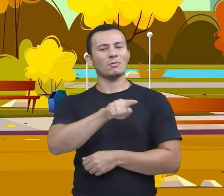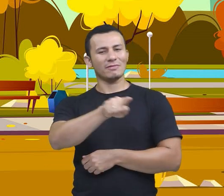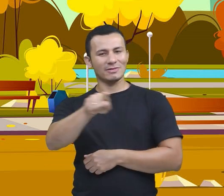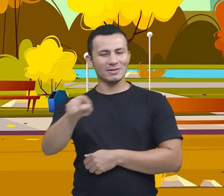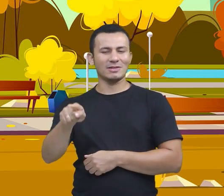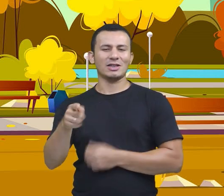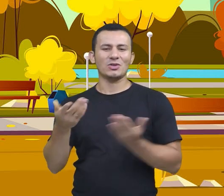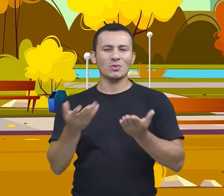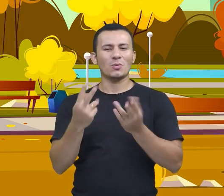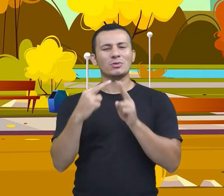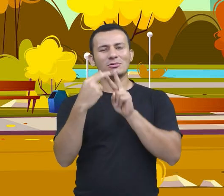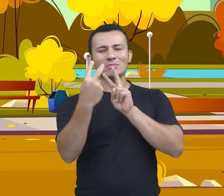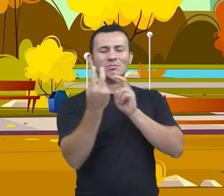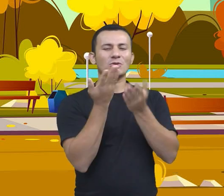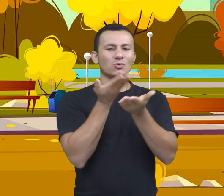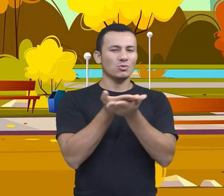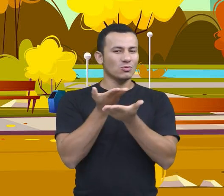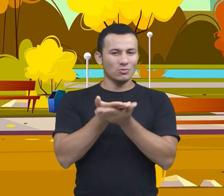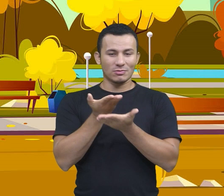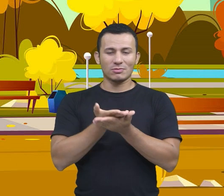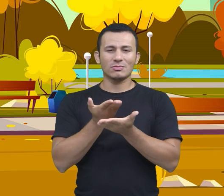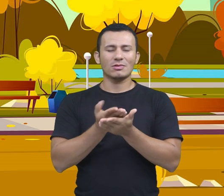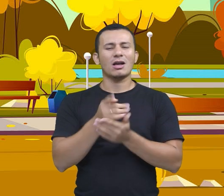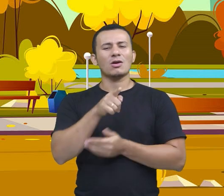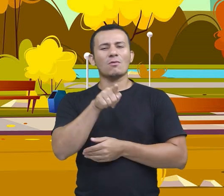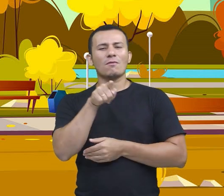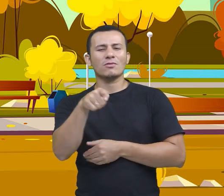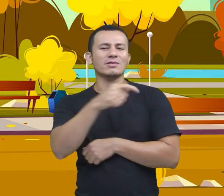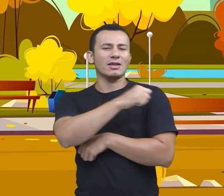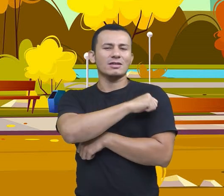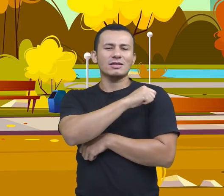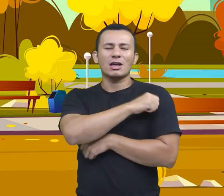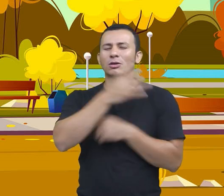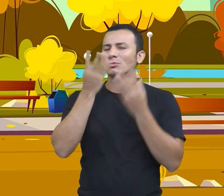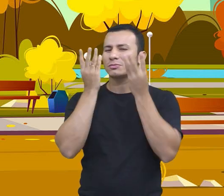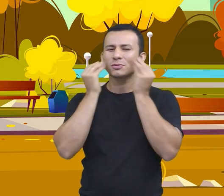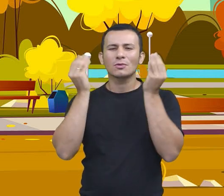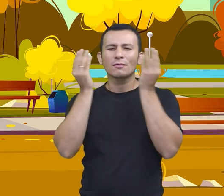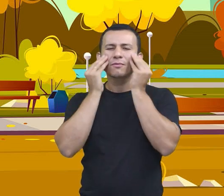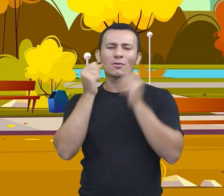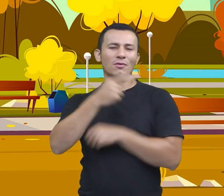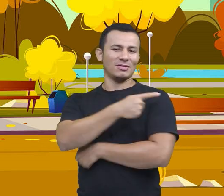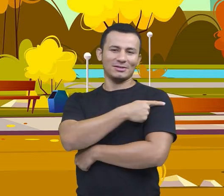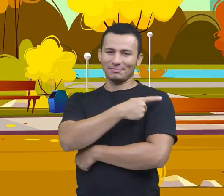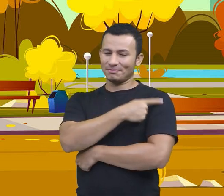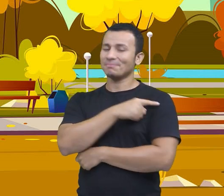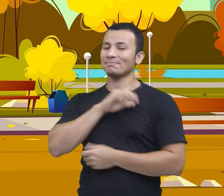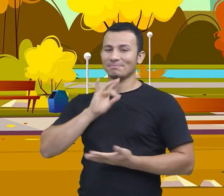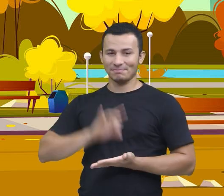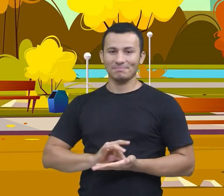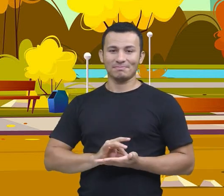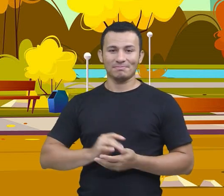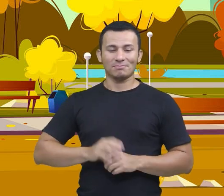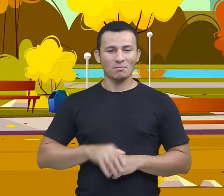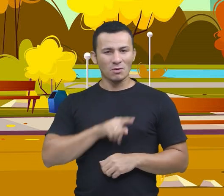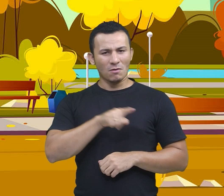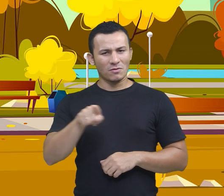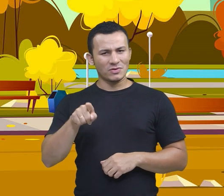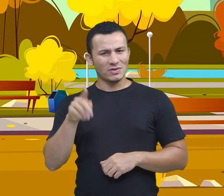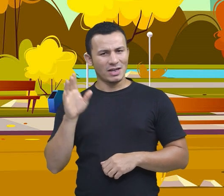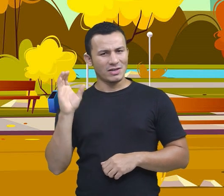aula maravilhosa com essa turminha fofa do primeiro aninho. Olha como vocês estão